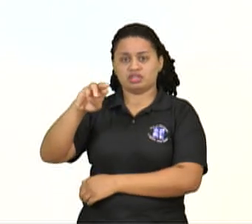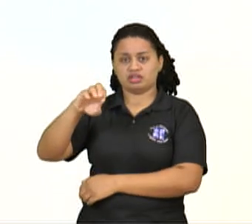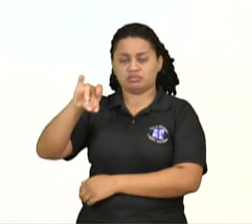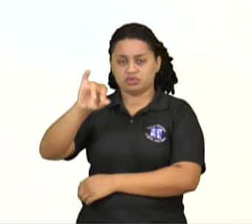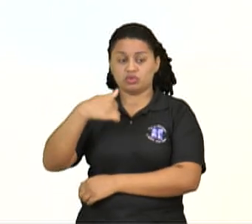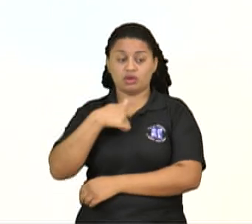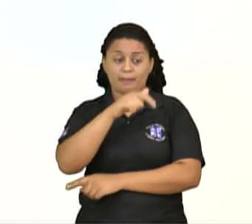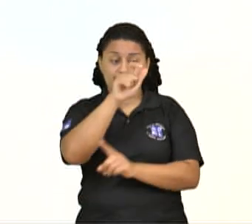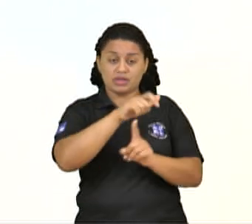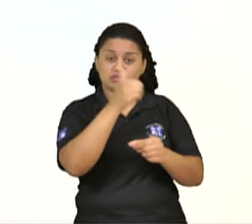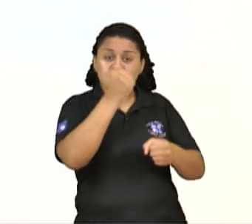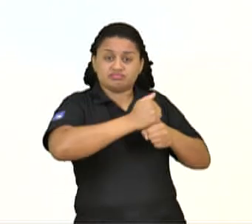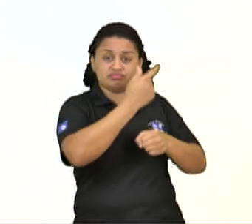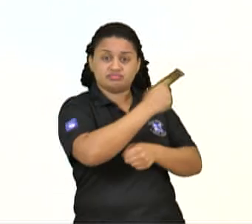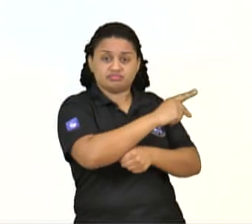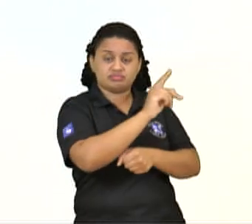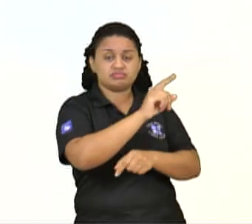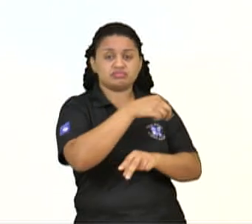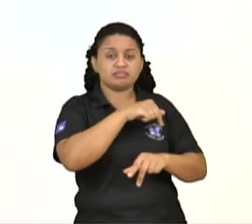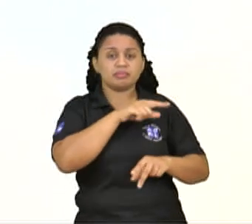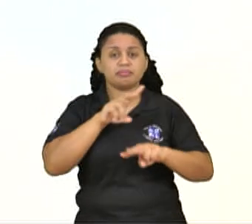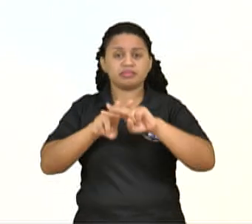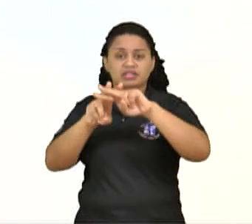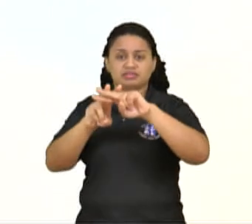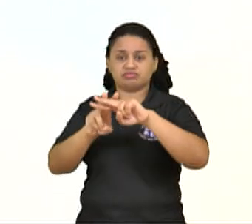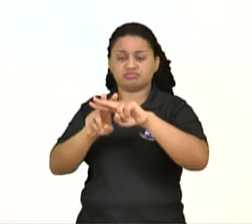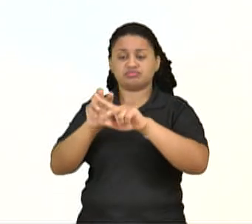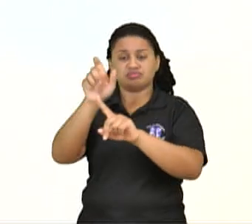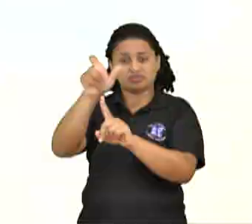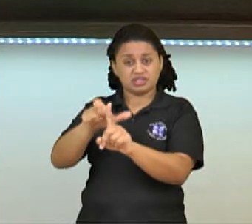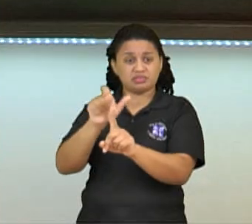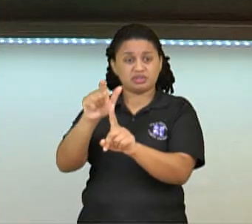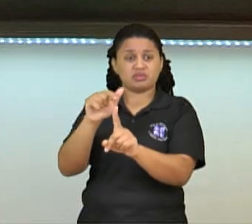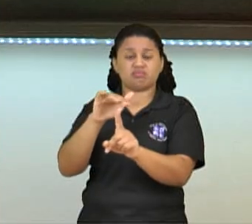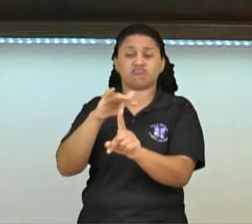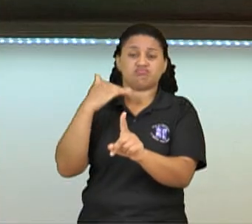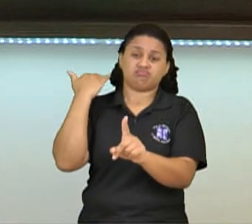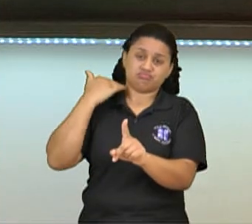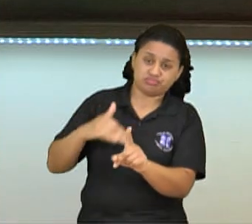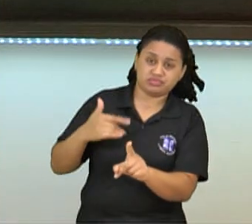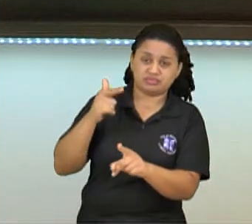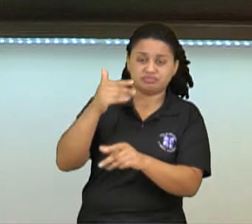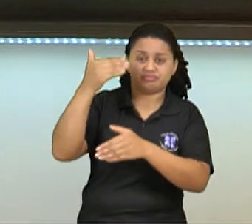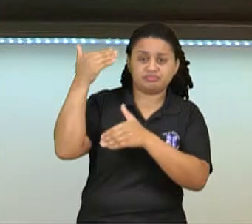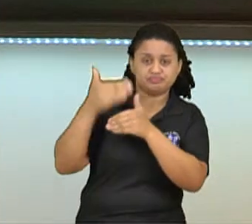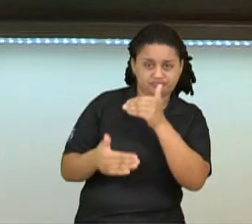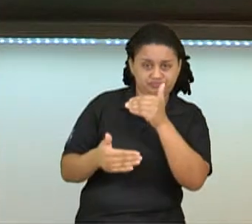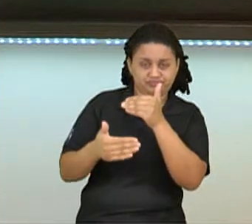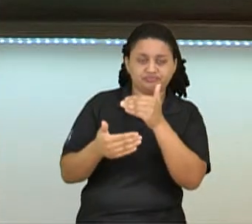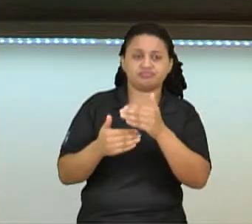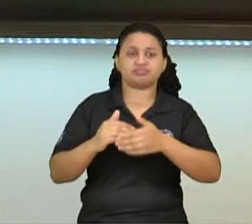líder jacobino, Robespierre, e o executam na guilhotina.